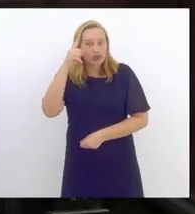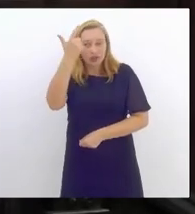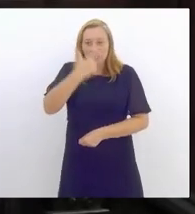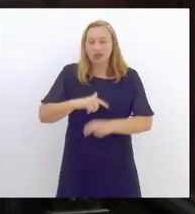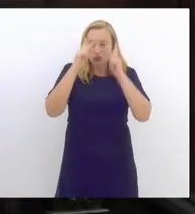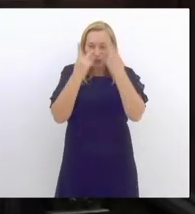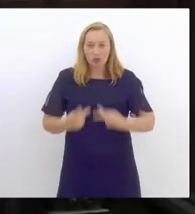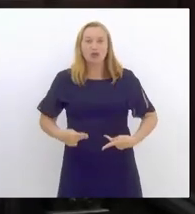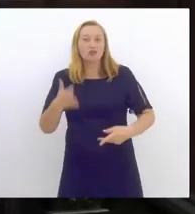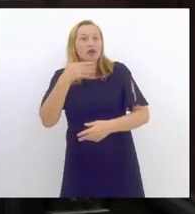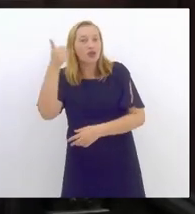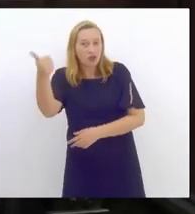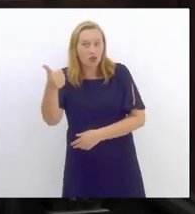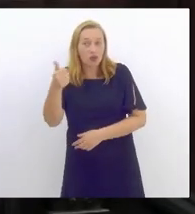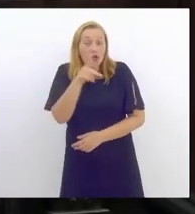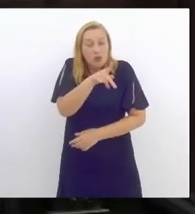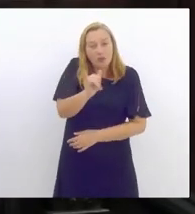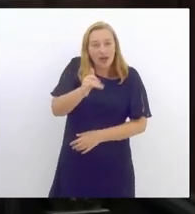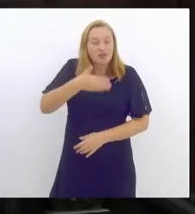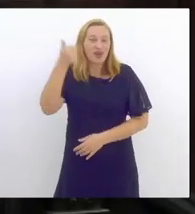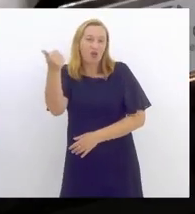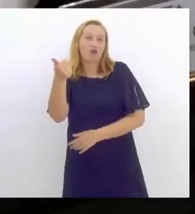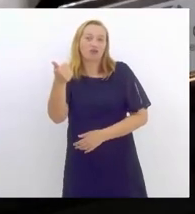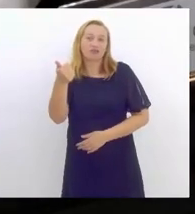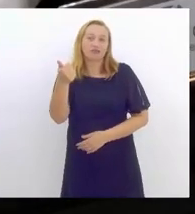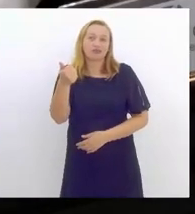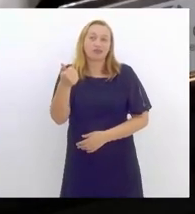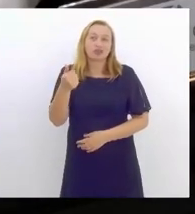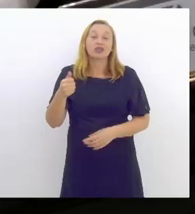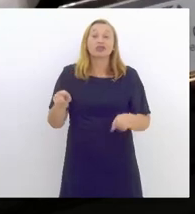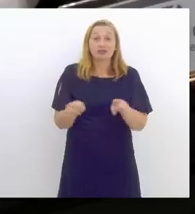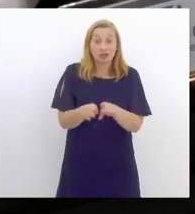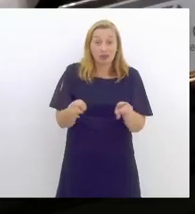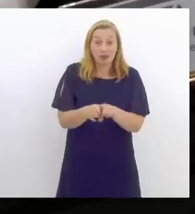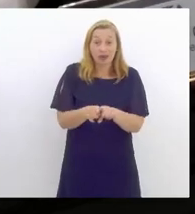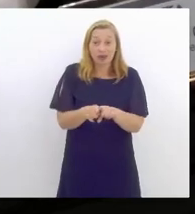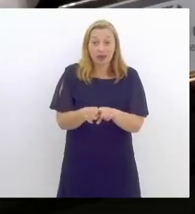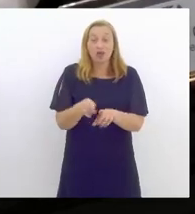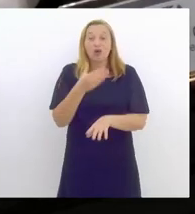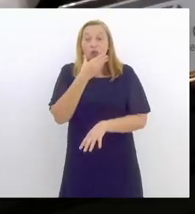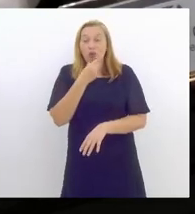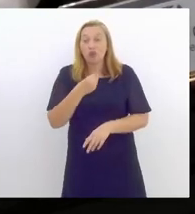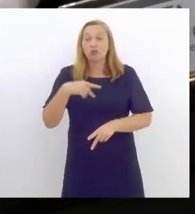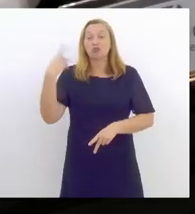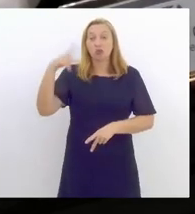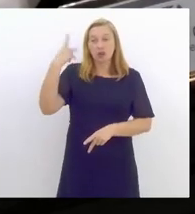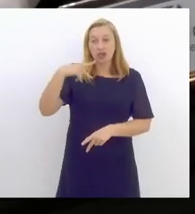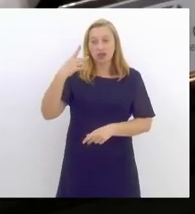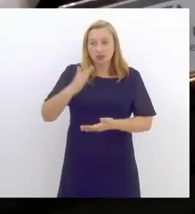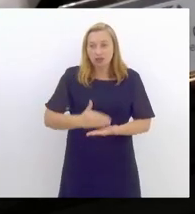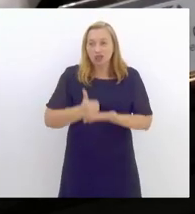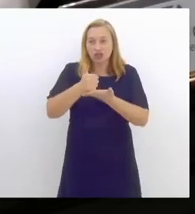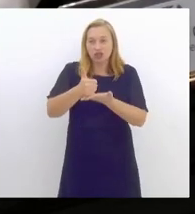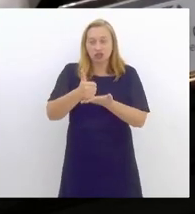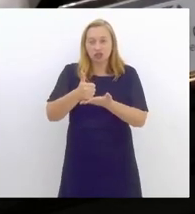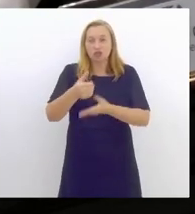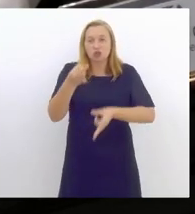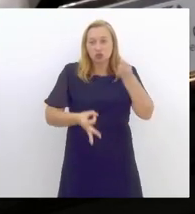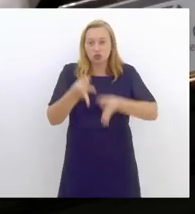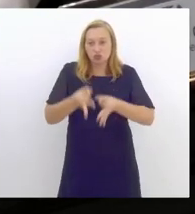melhor, um pai melhor e, sobretudo, um homem político digno, justo e